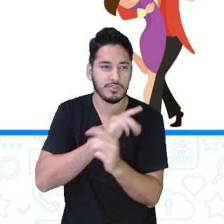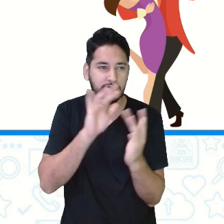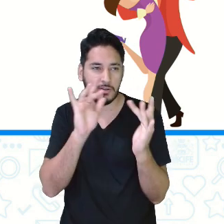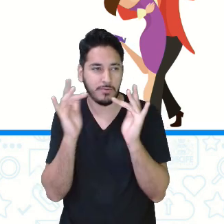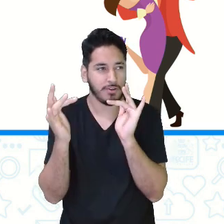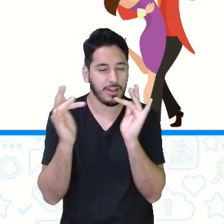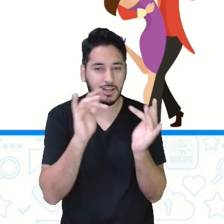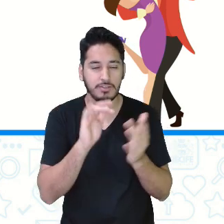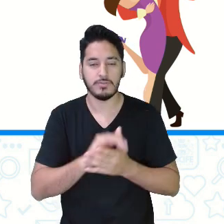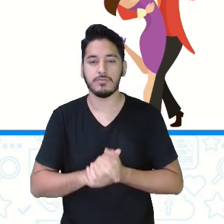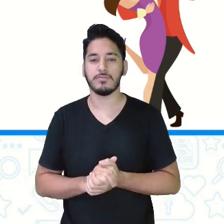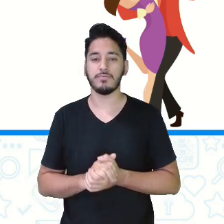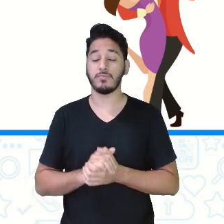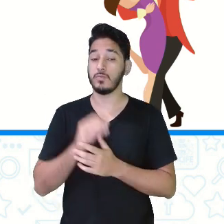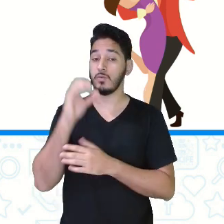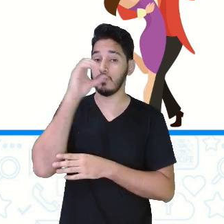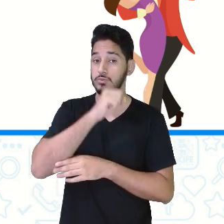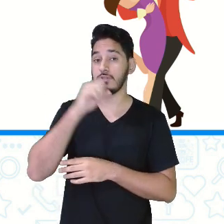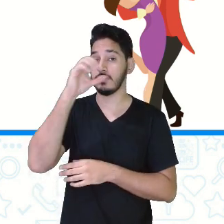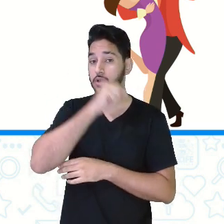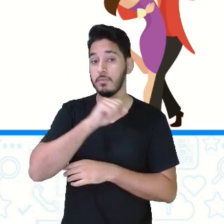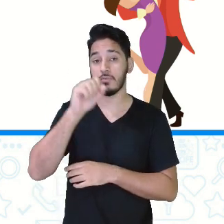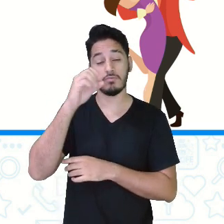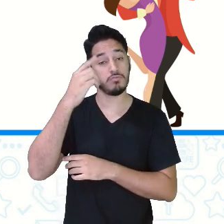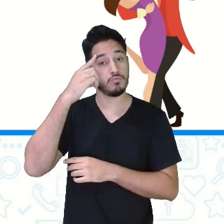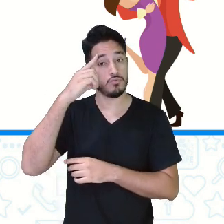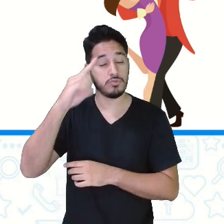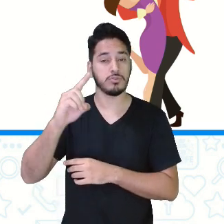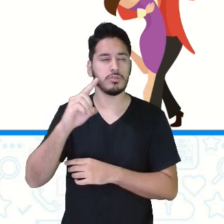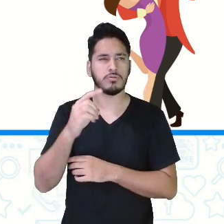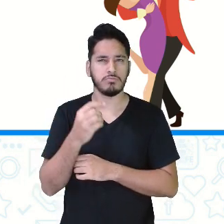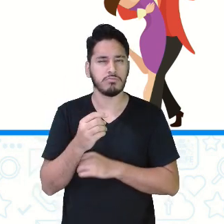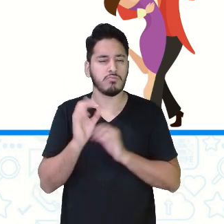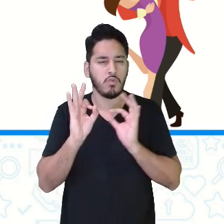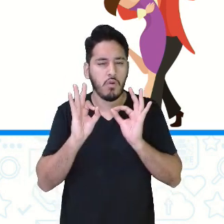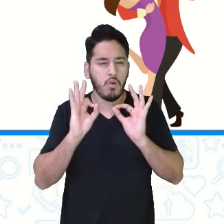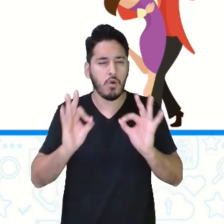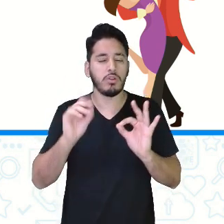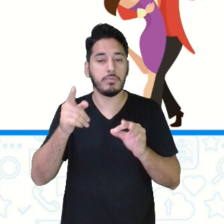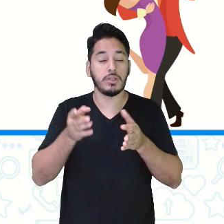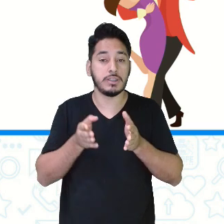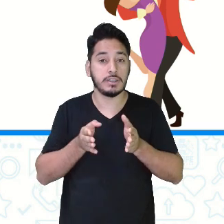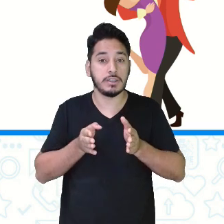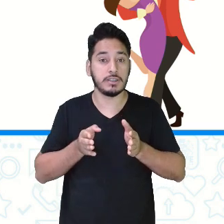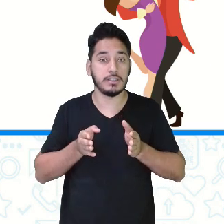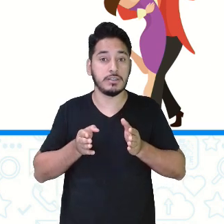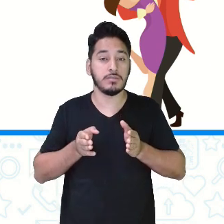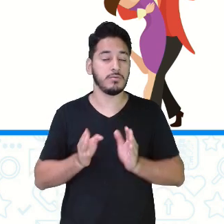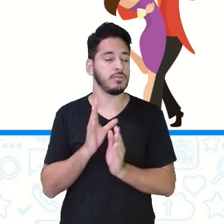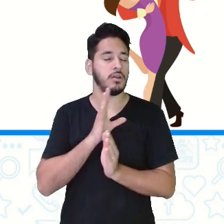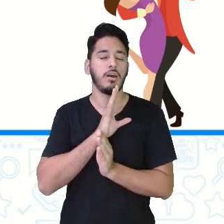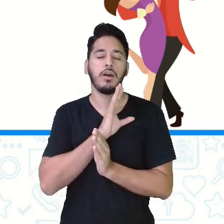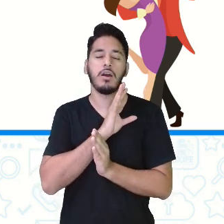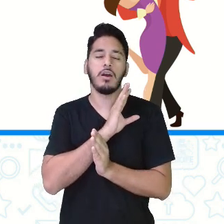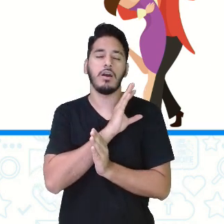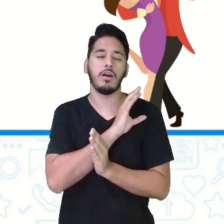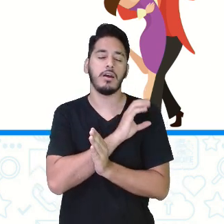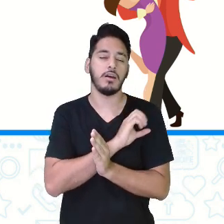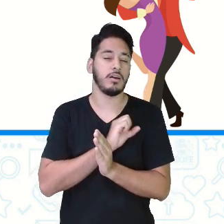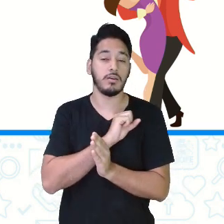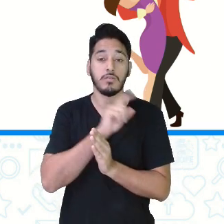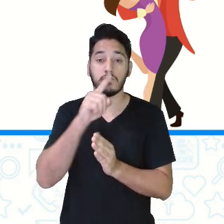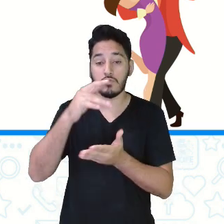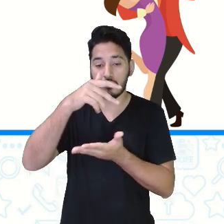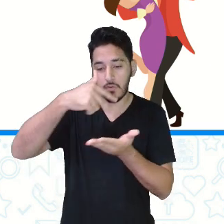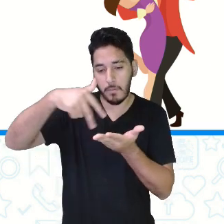tem. O sábado é um dia muito propício para o nascimento de grandes amores, pois foi no